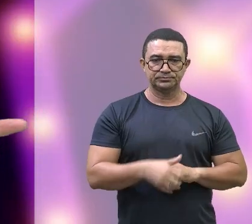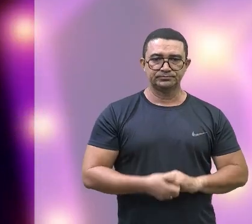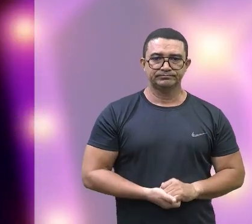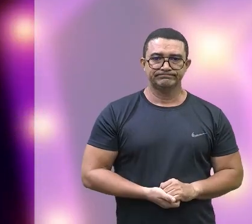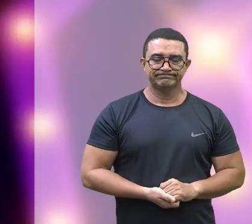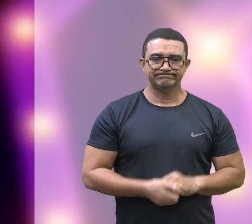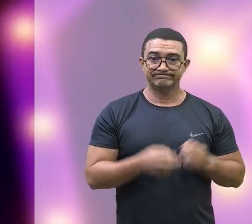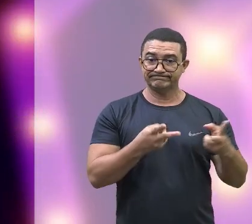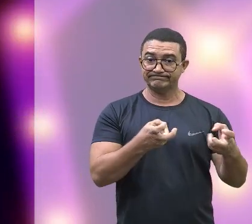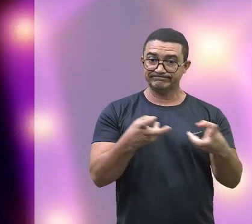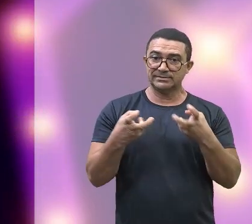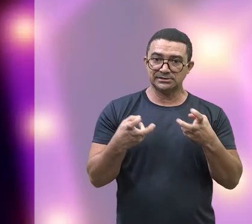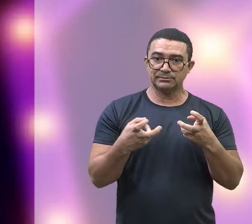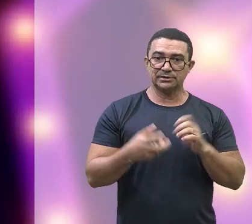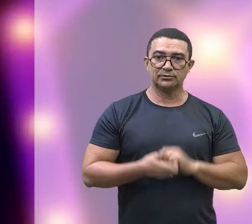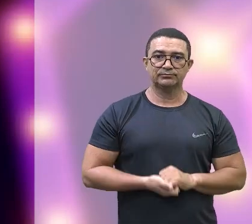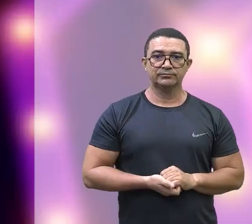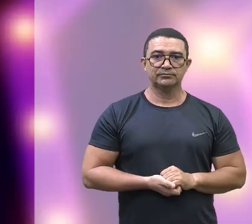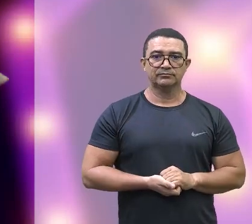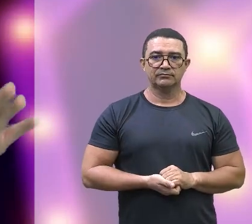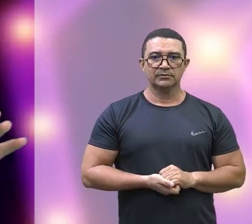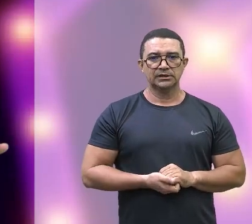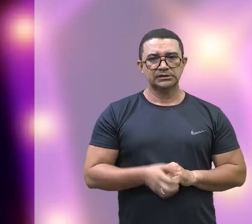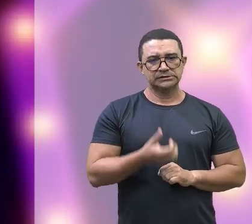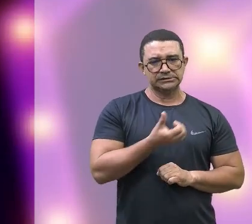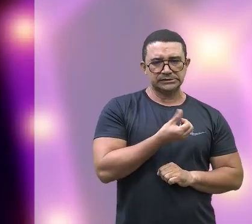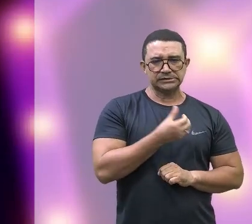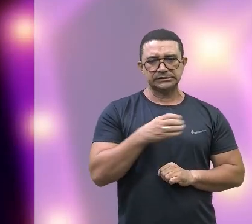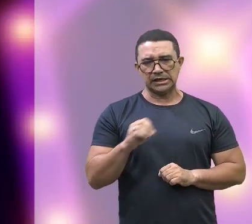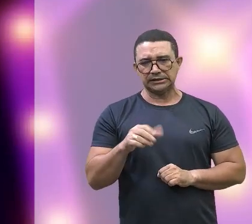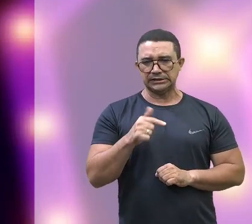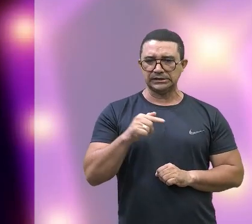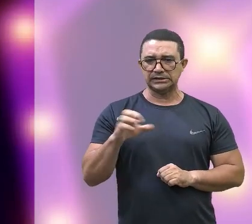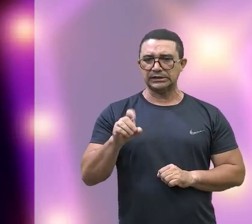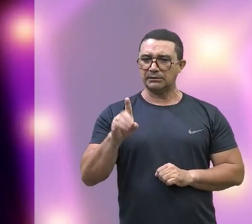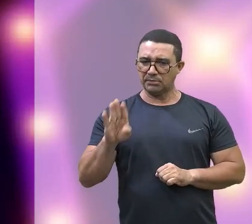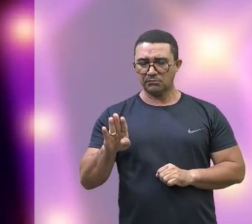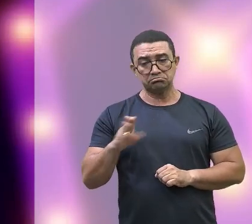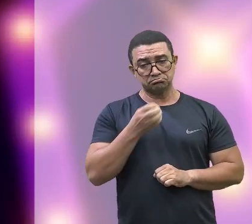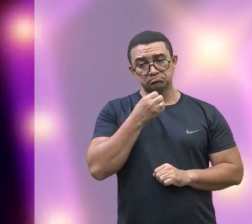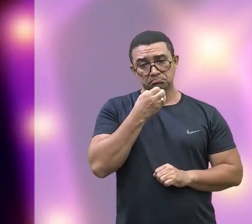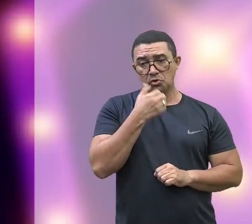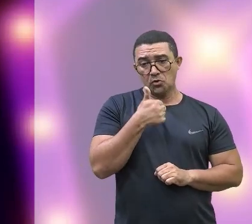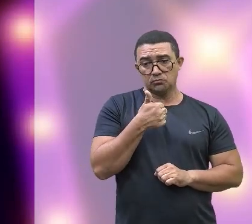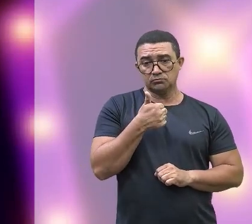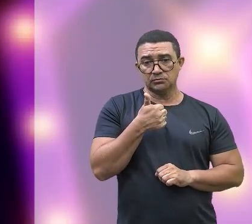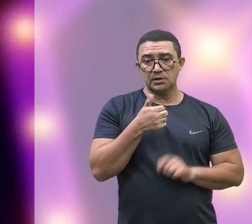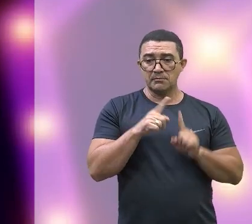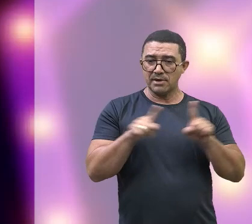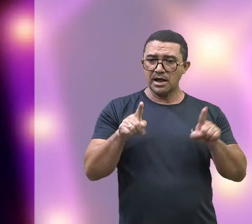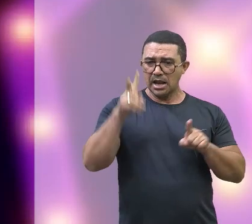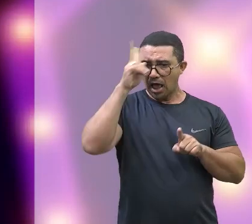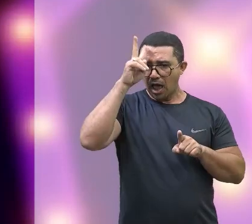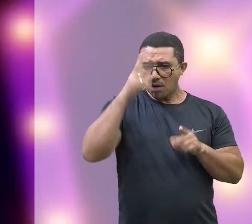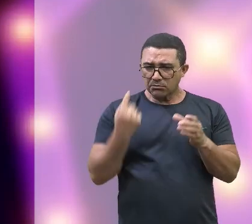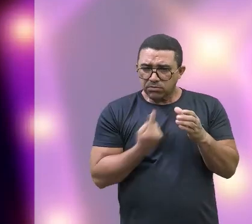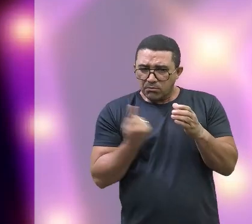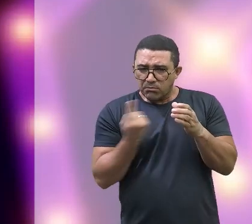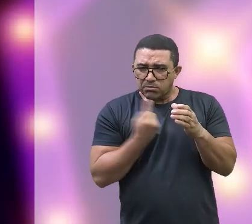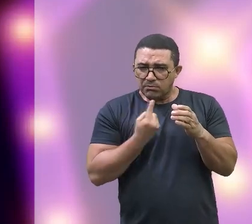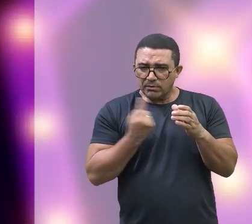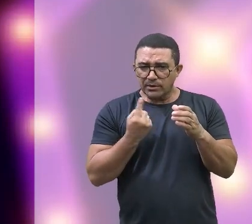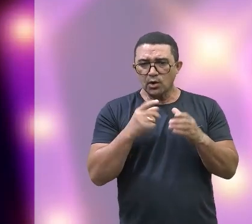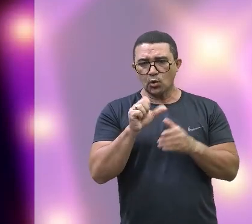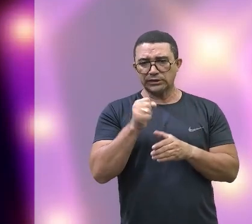Perceberam aí? Nós, 60, 70 decibéis, está bem. Lembra do barulho do liquidificador, 85